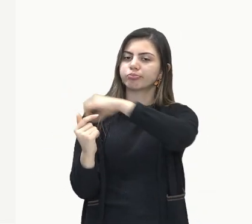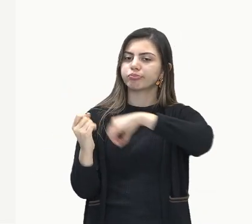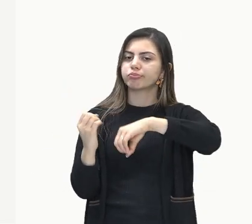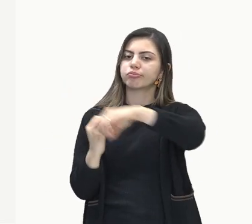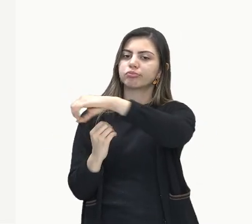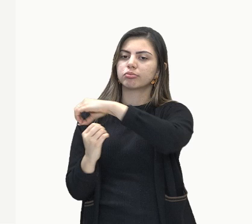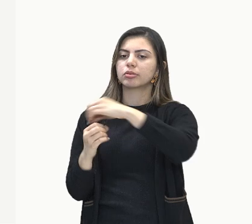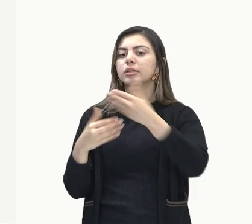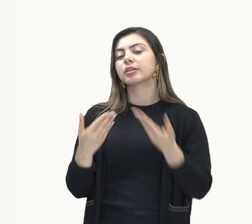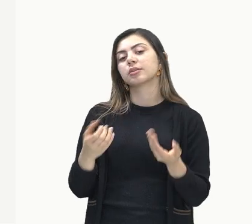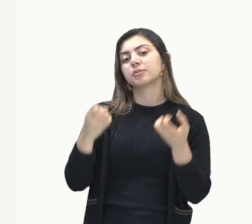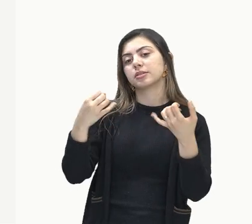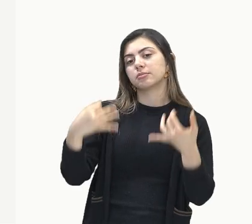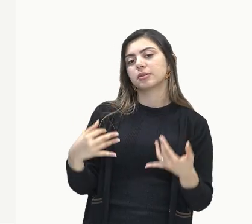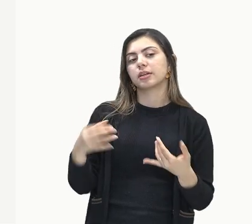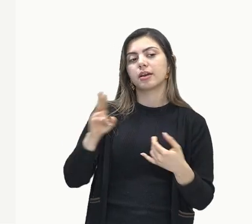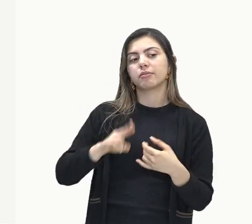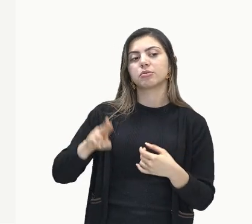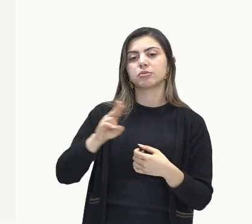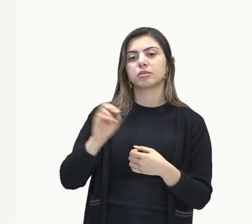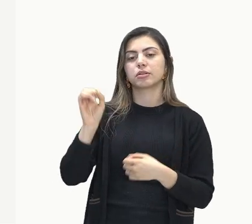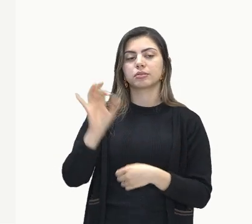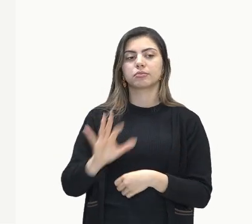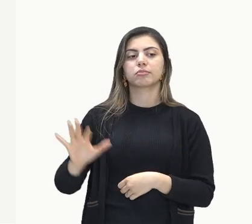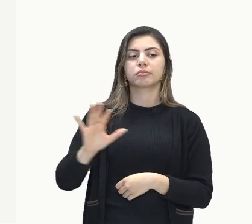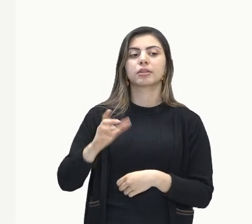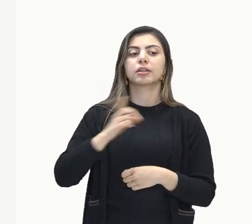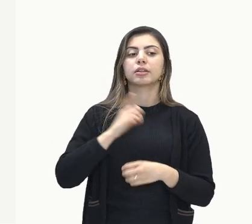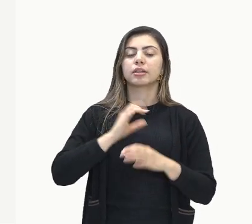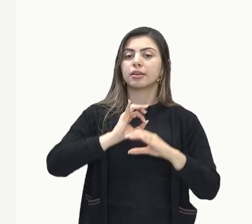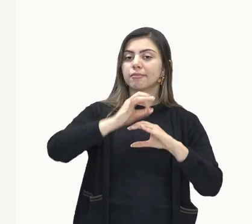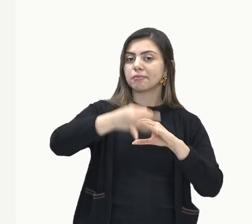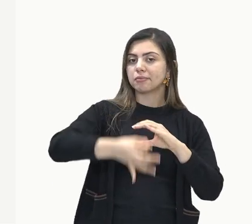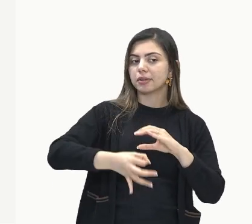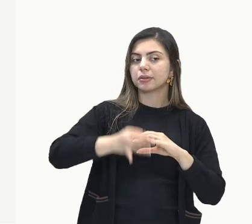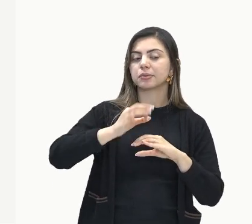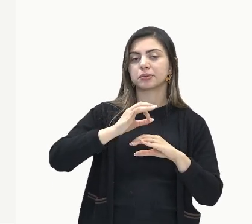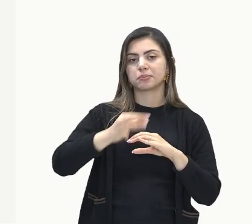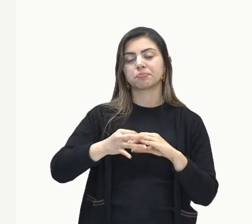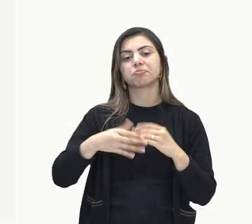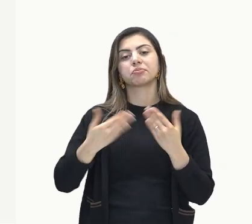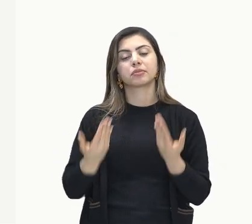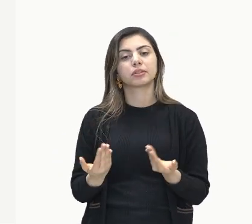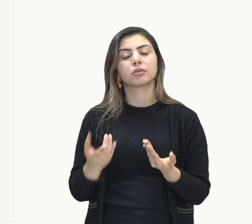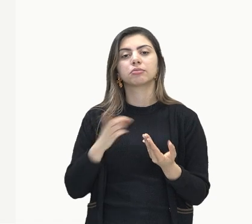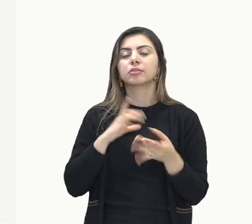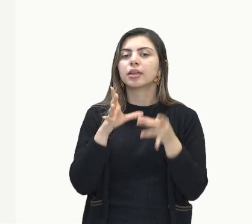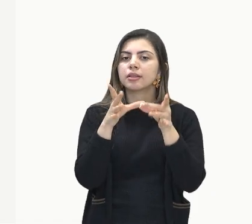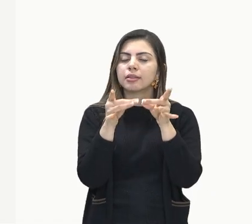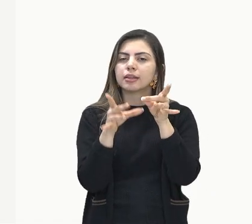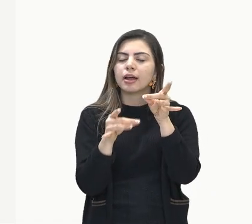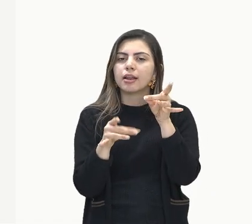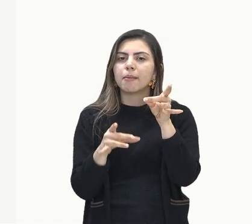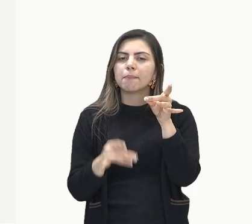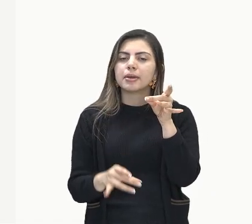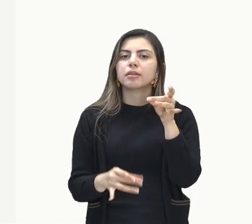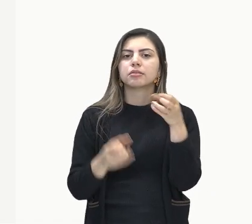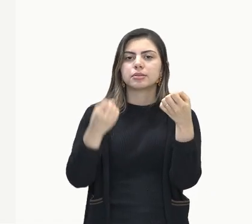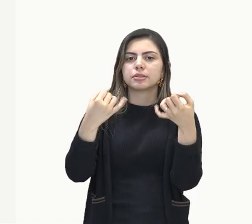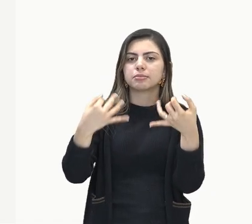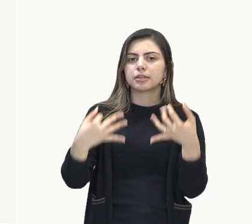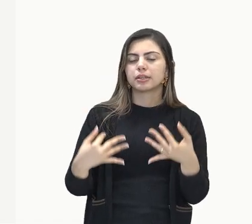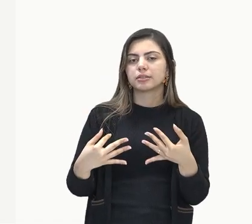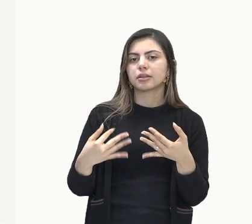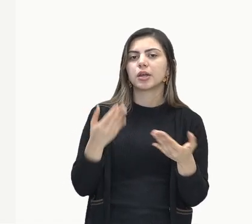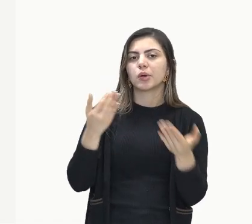explicadas nesse modelo. Então, nesse modelo aí de Ptolomeu, tinha uma explicação mais detalhada do que o